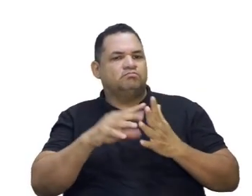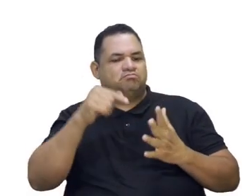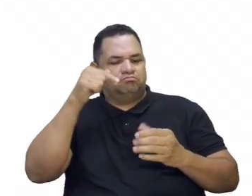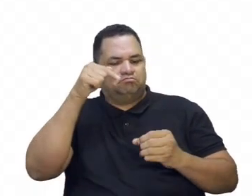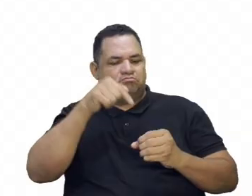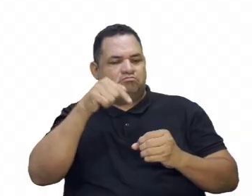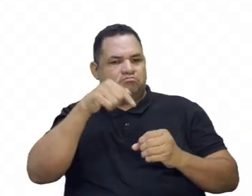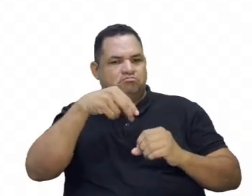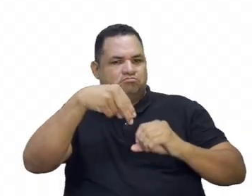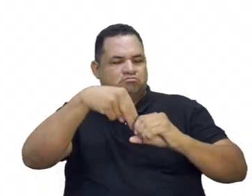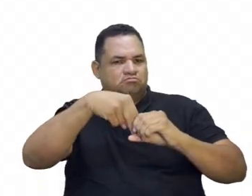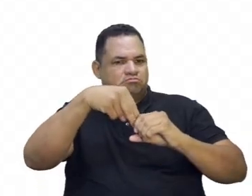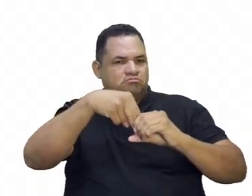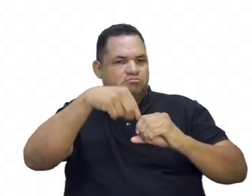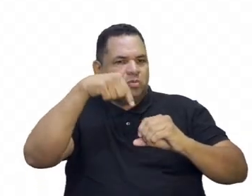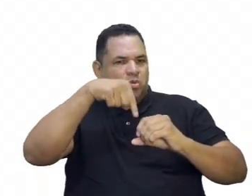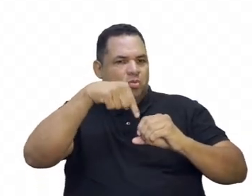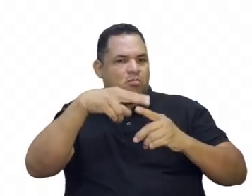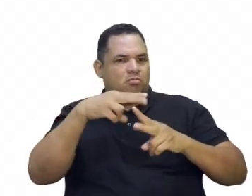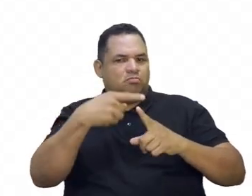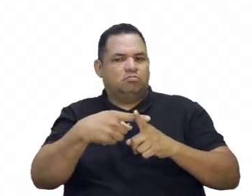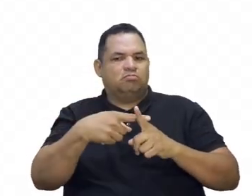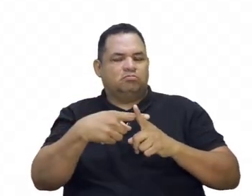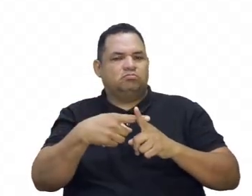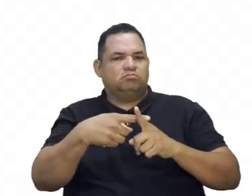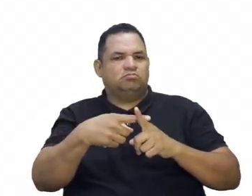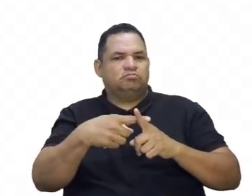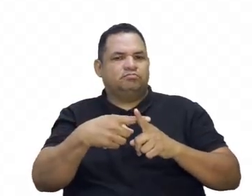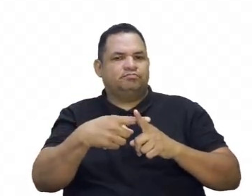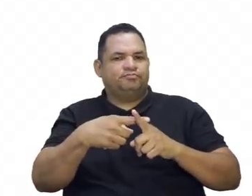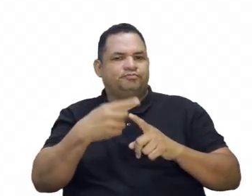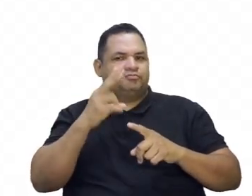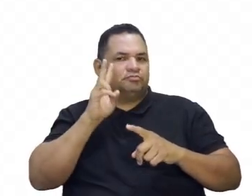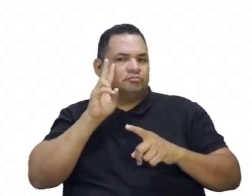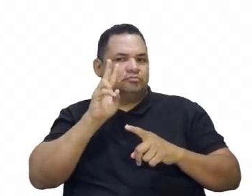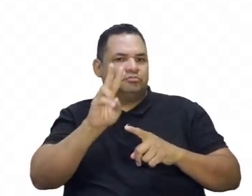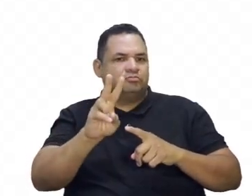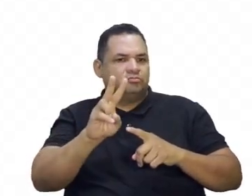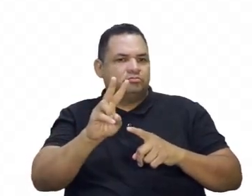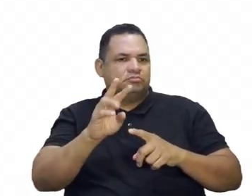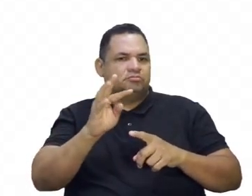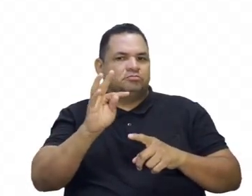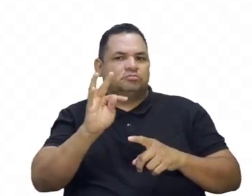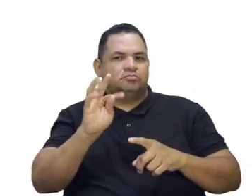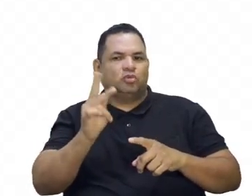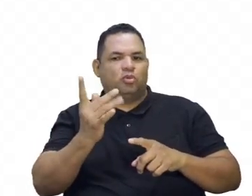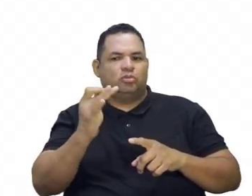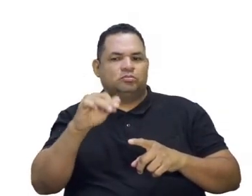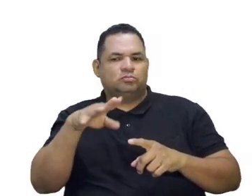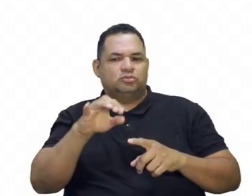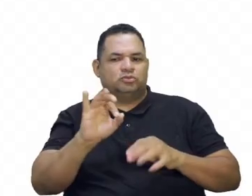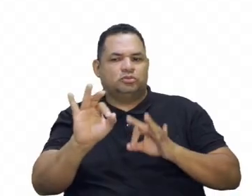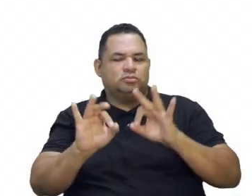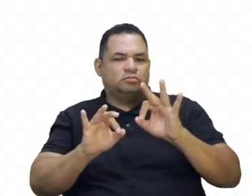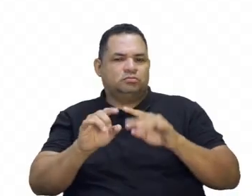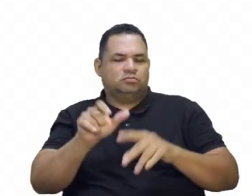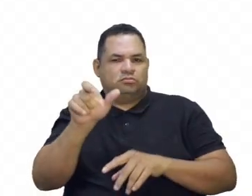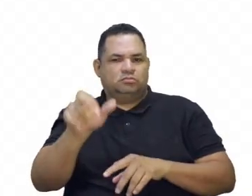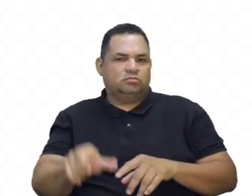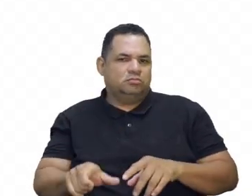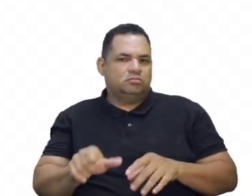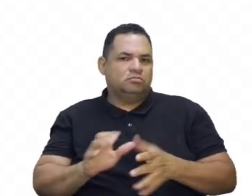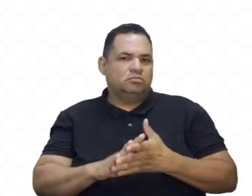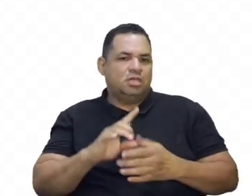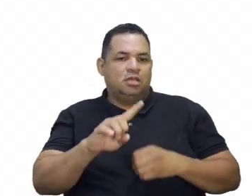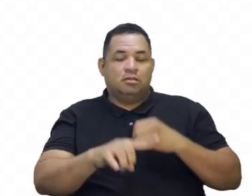previam a carga positiva lá no núcleo? O Thomson previa a carga positiva, porém, era